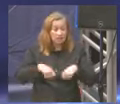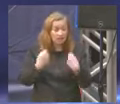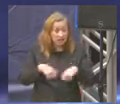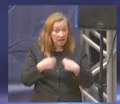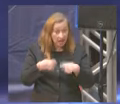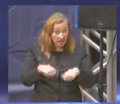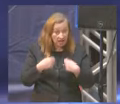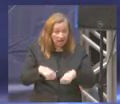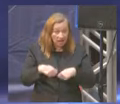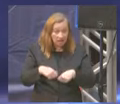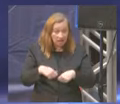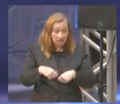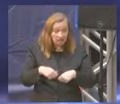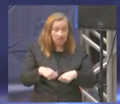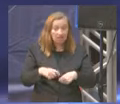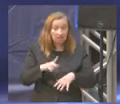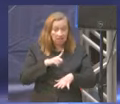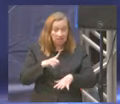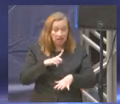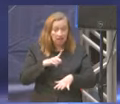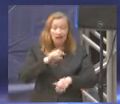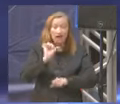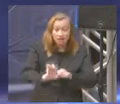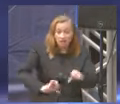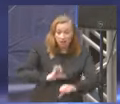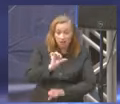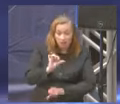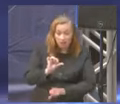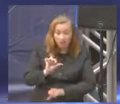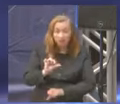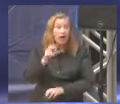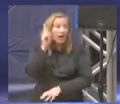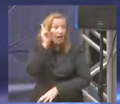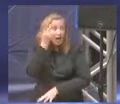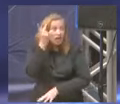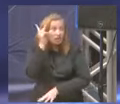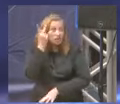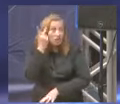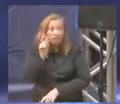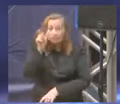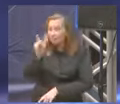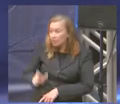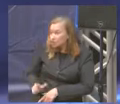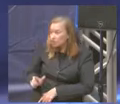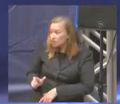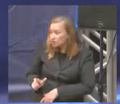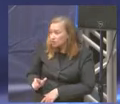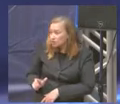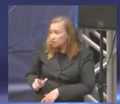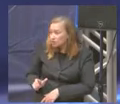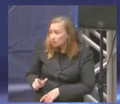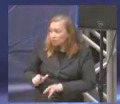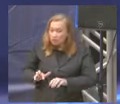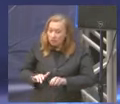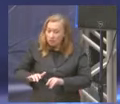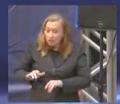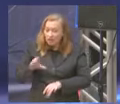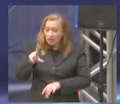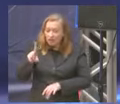da digitalização, ou seja, essa transformação. Né? Aquela história da pessoa que era